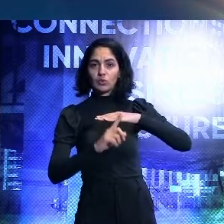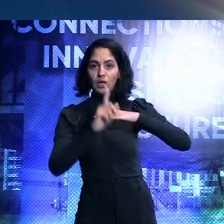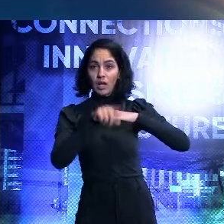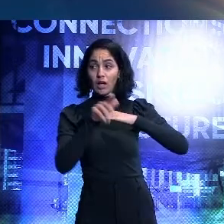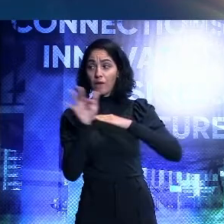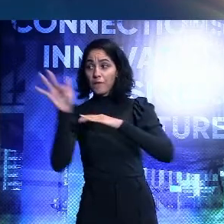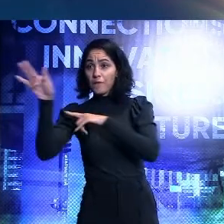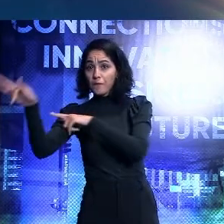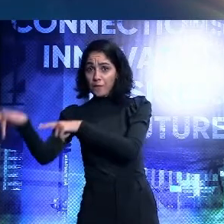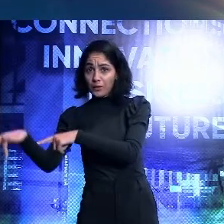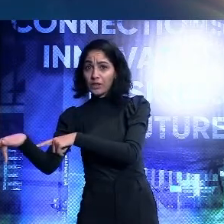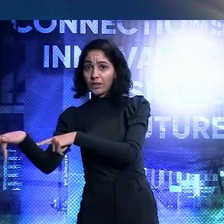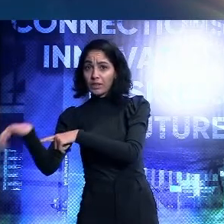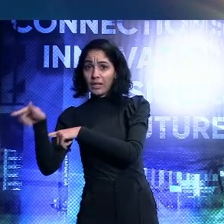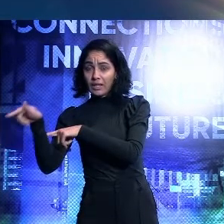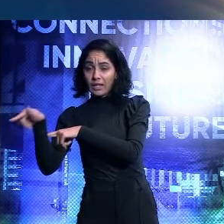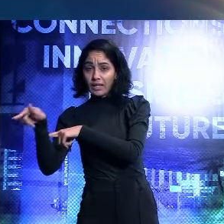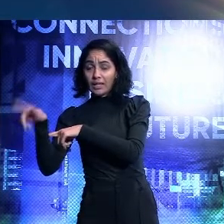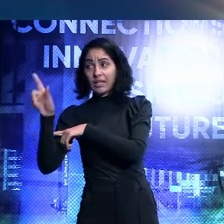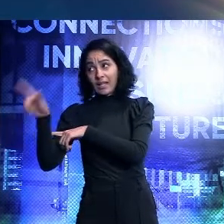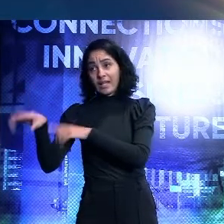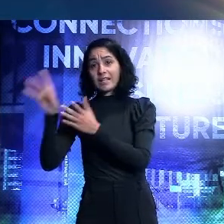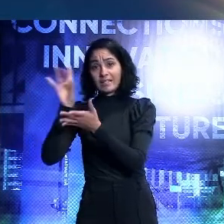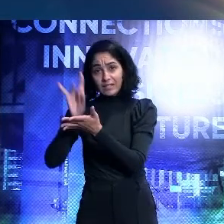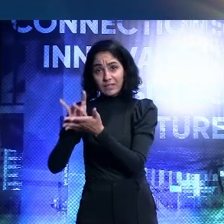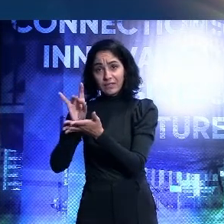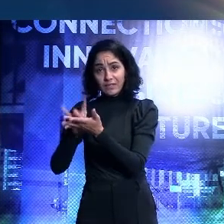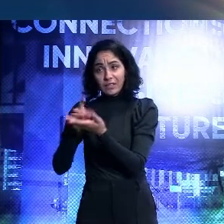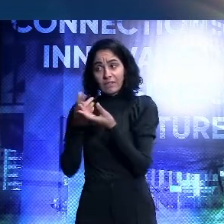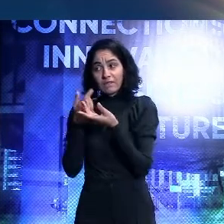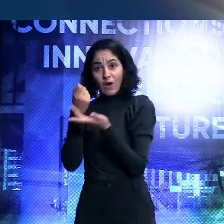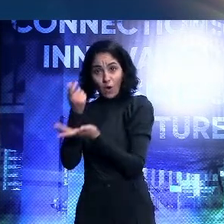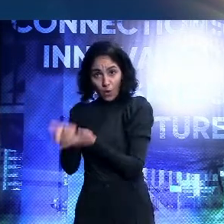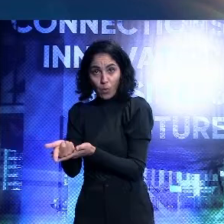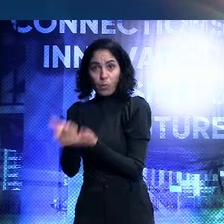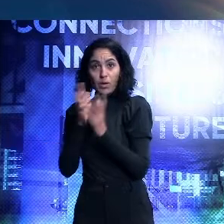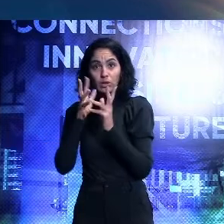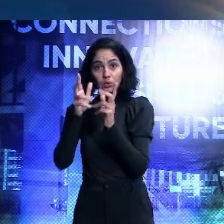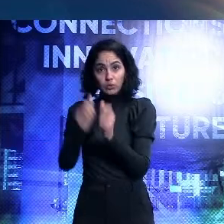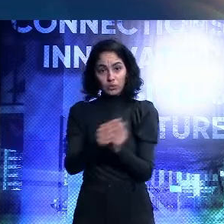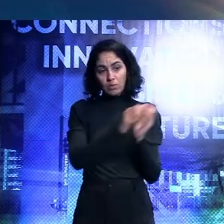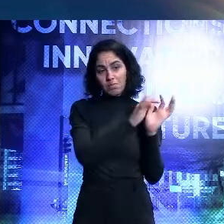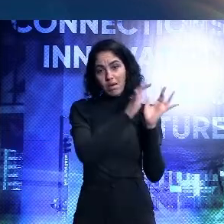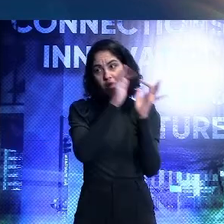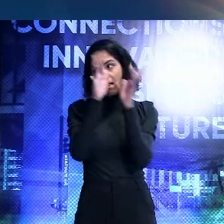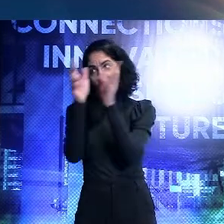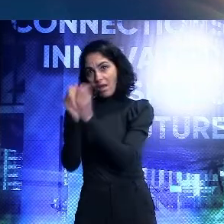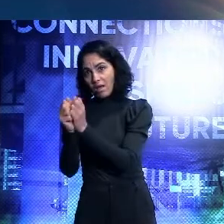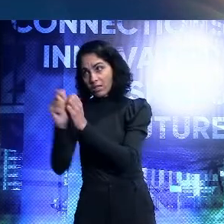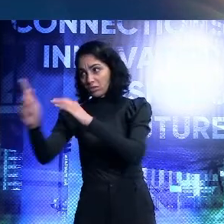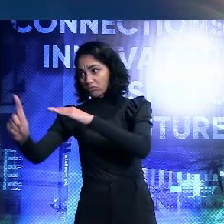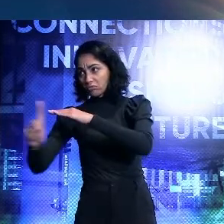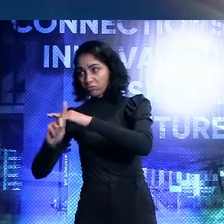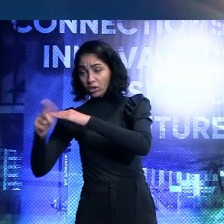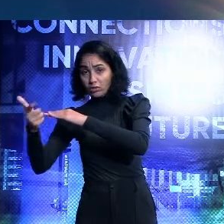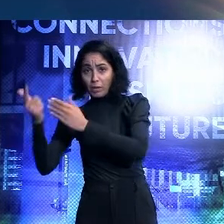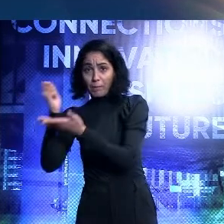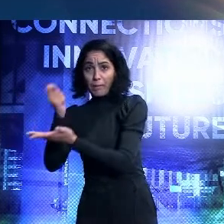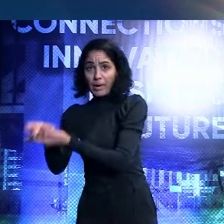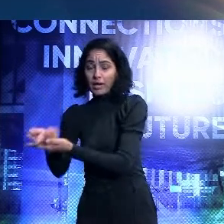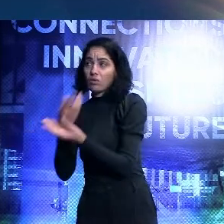final da cadeia de valor. É quem, de fato, vai consumir tudo aquilo. Porque se eu não tiver alguém pagando, eu não tenho